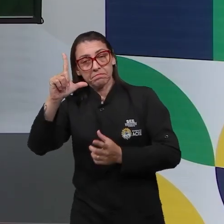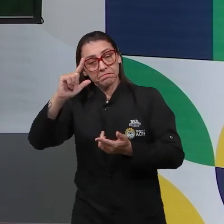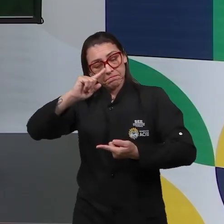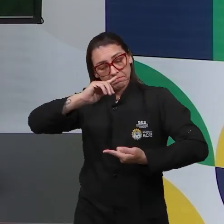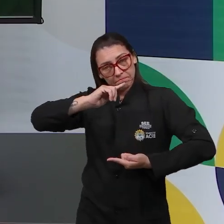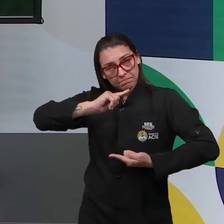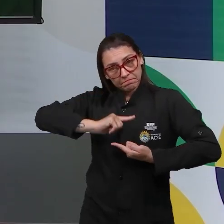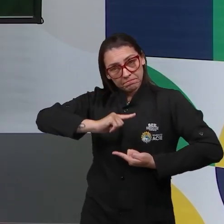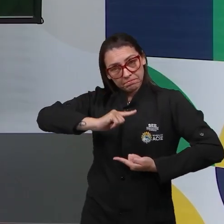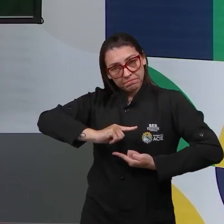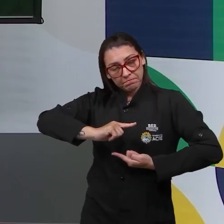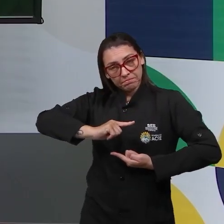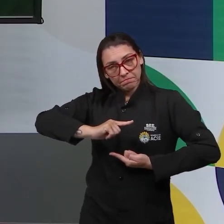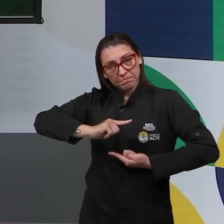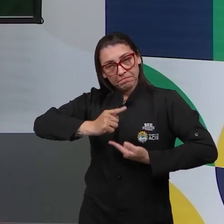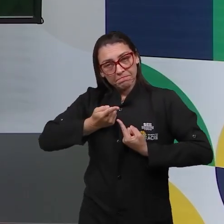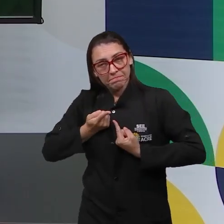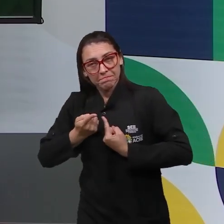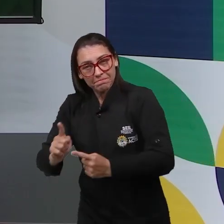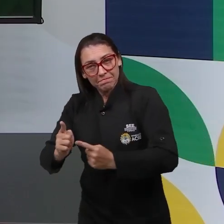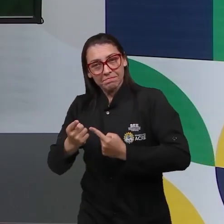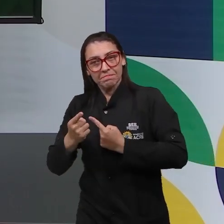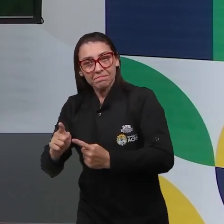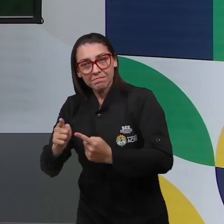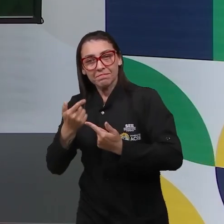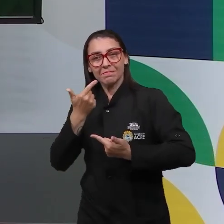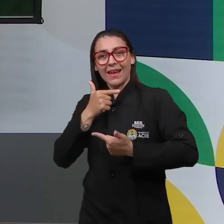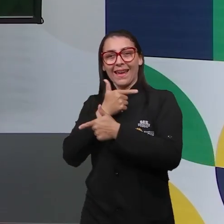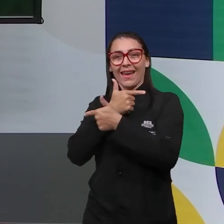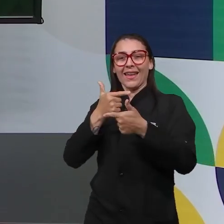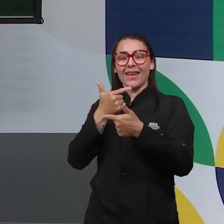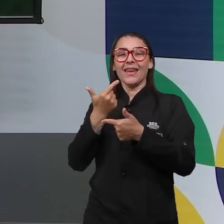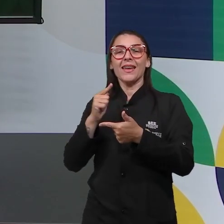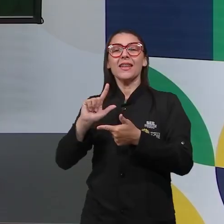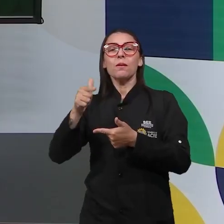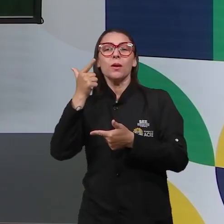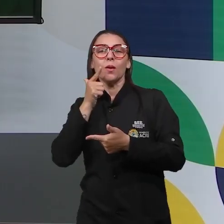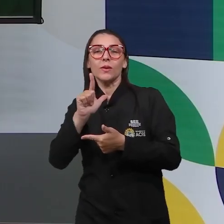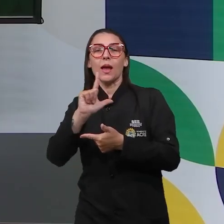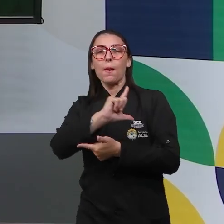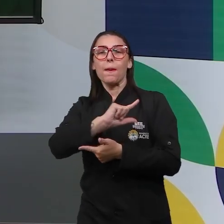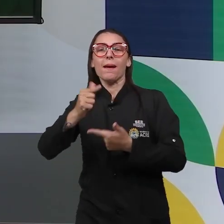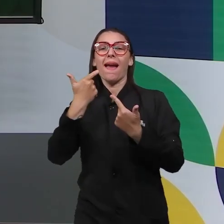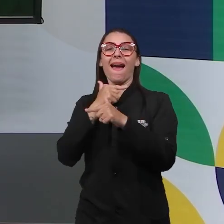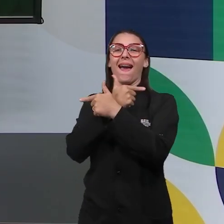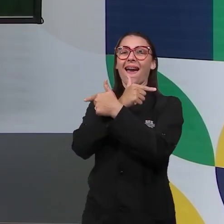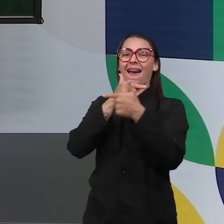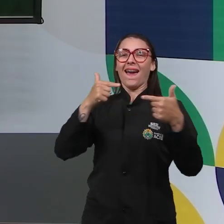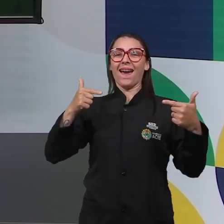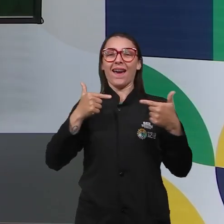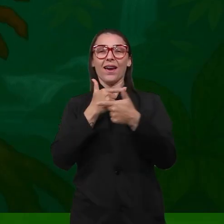pequeno e traquina, que faz ri, ri, ri. Depois que ele consegue o que ele quer, ele sai rindo, fazendo ri, ri, ri.